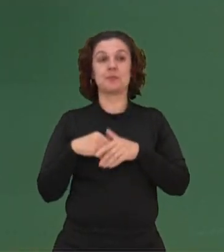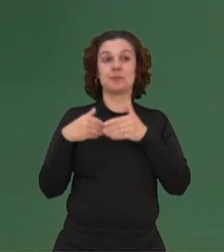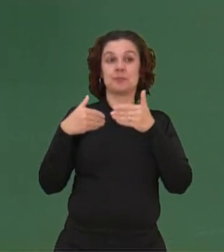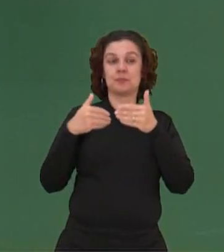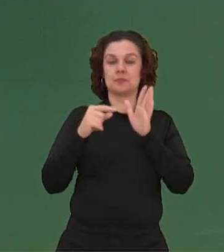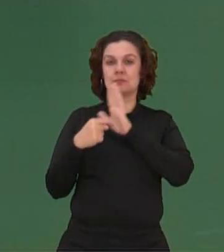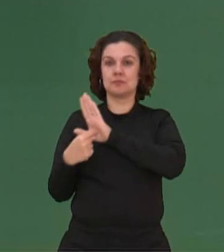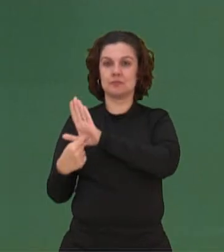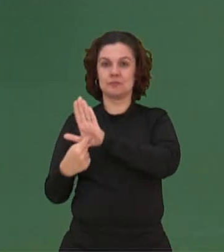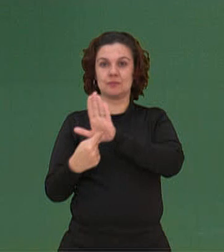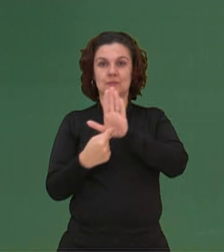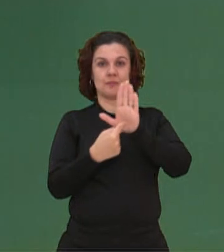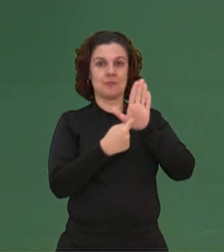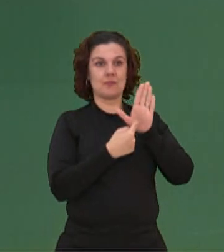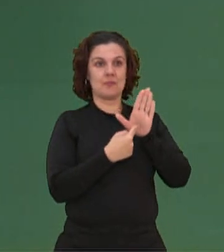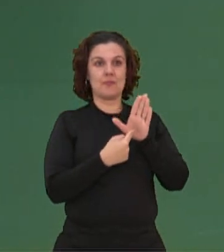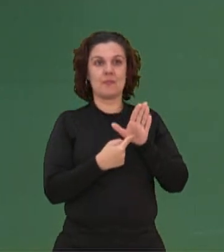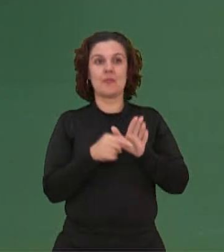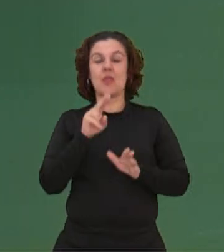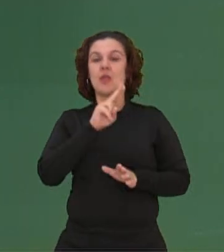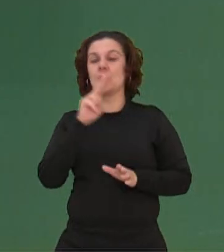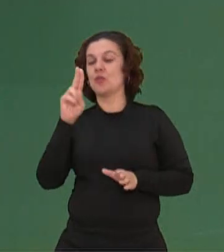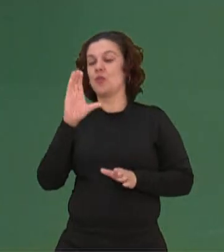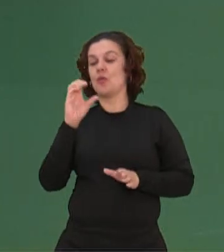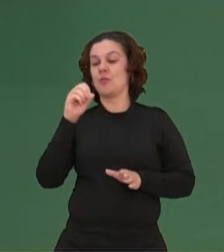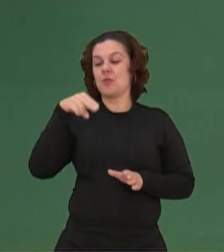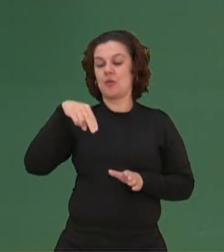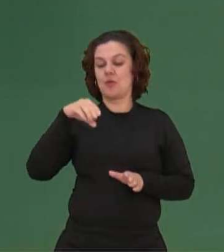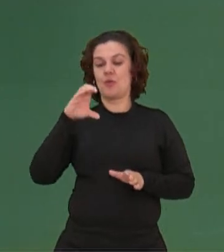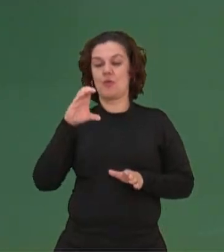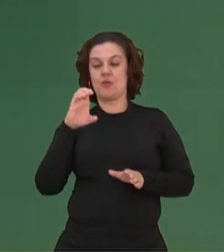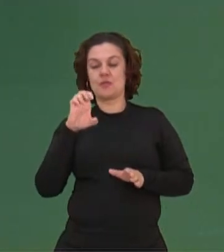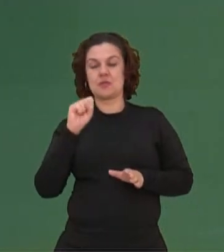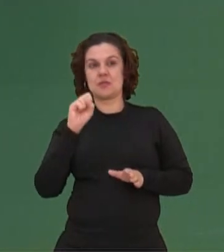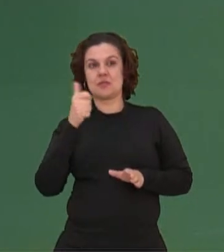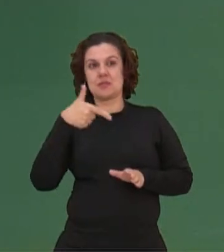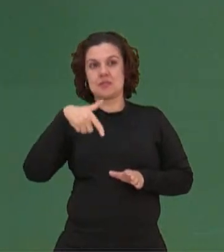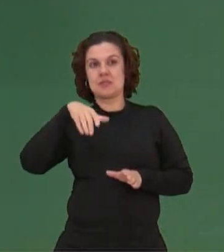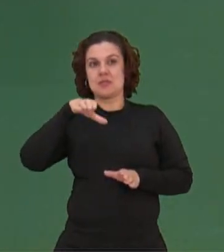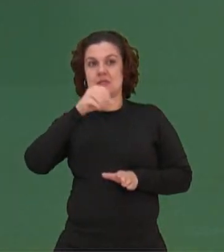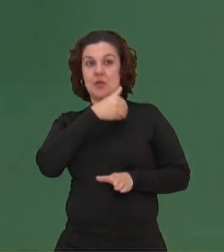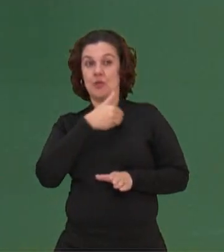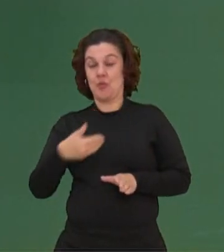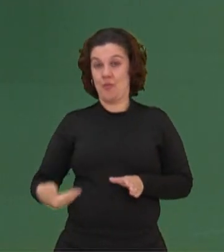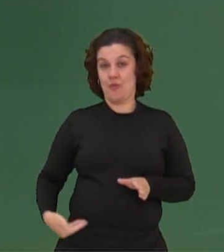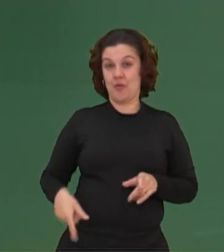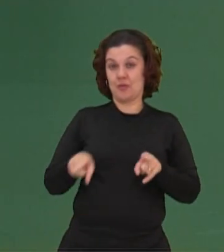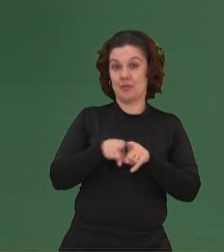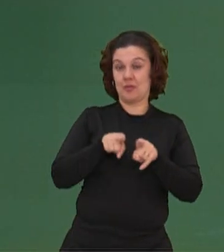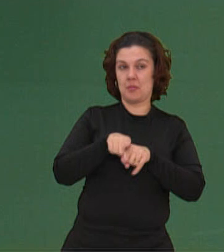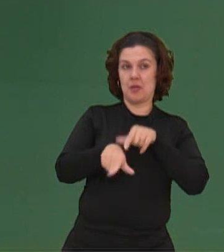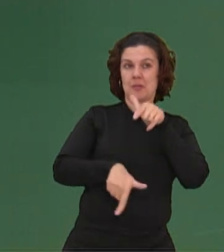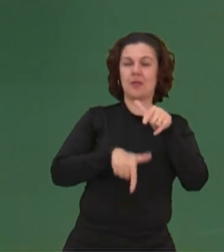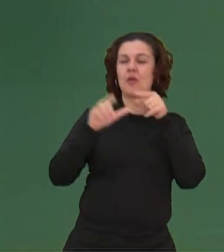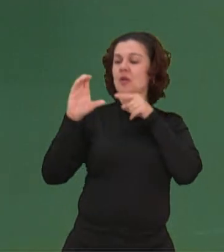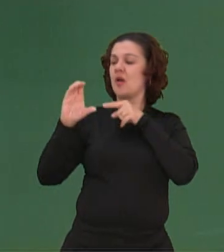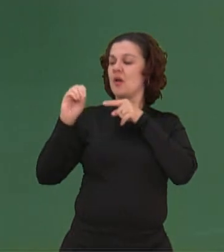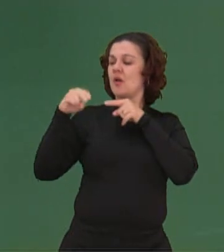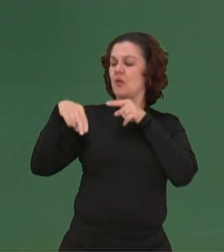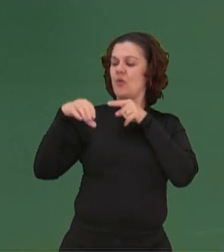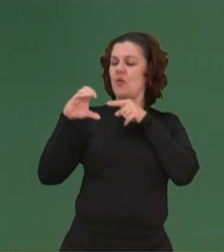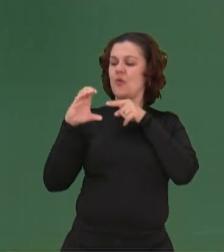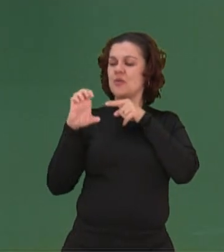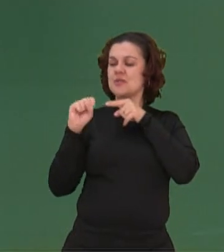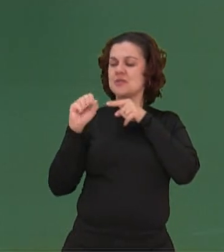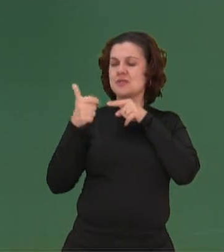foram apresentadas como concessões do governo e dos patrões. Concessões, ou seja,